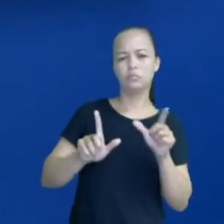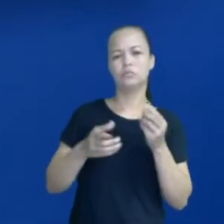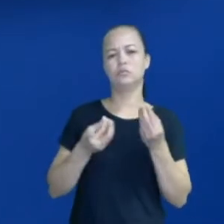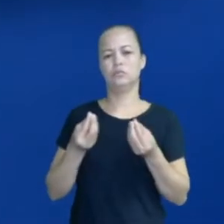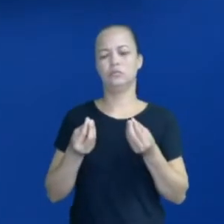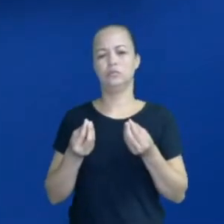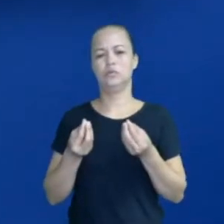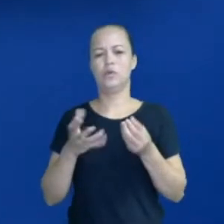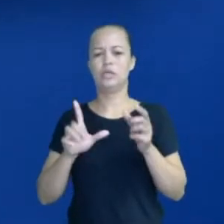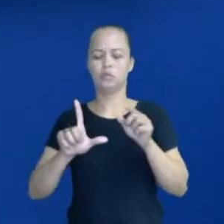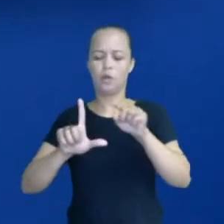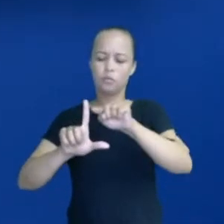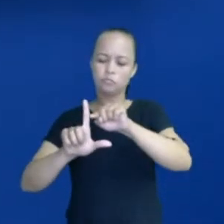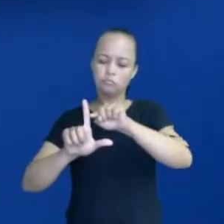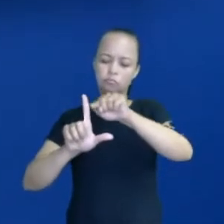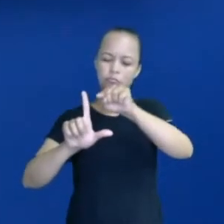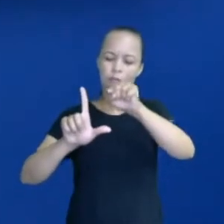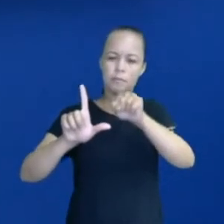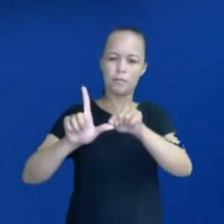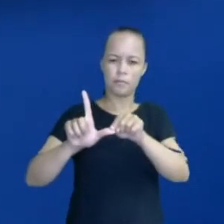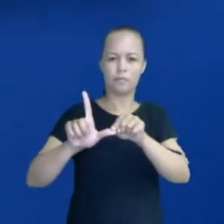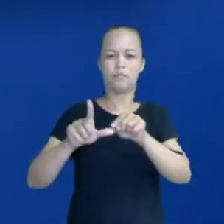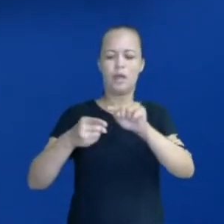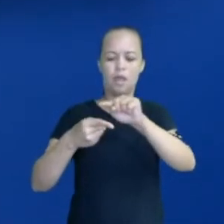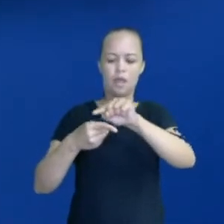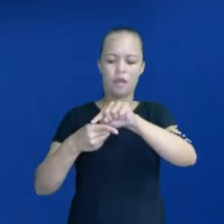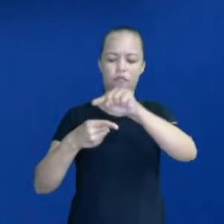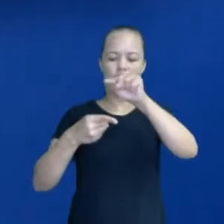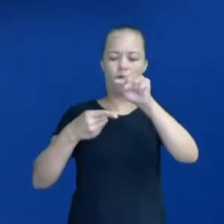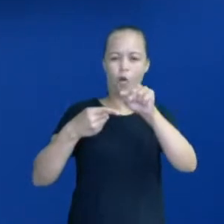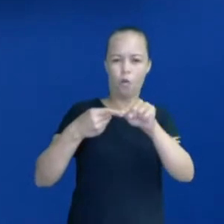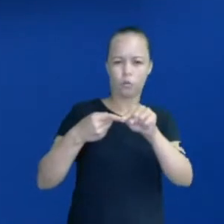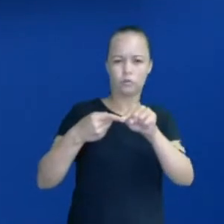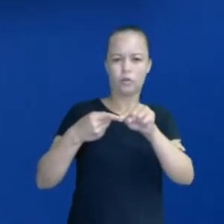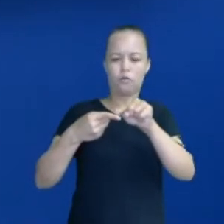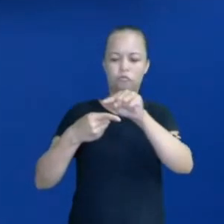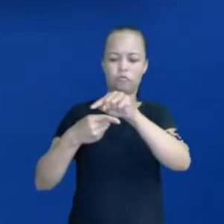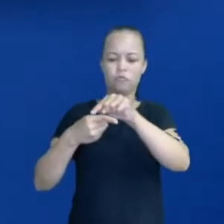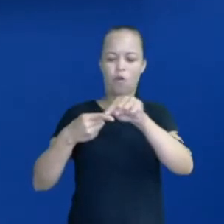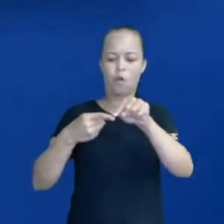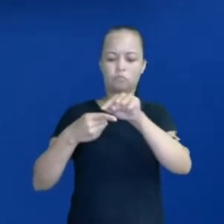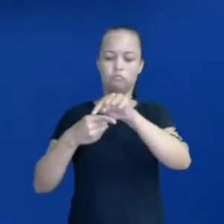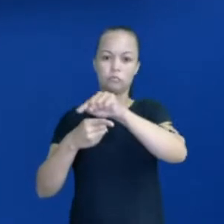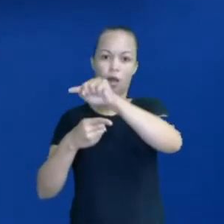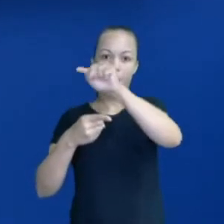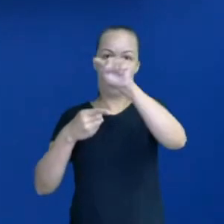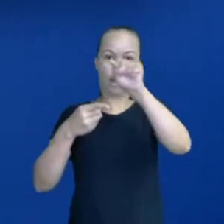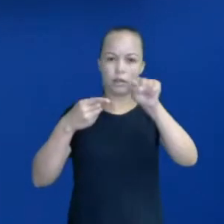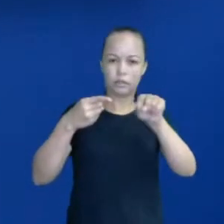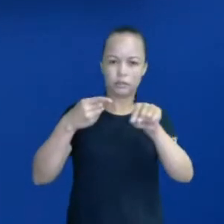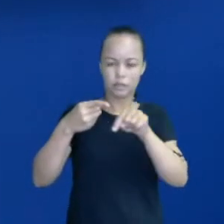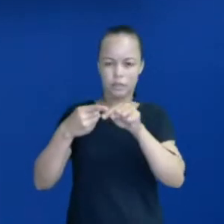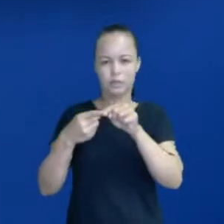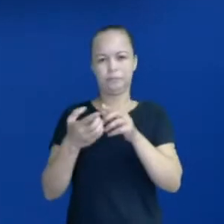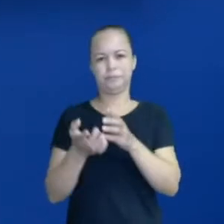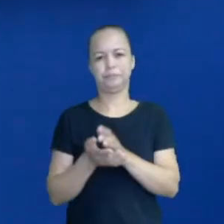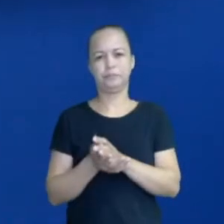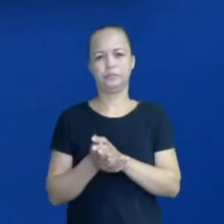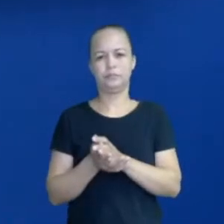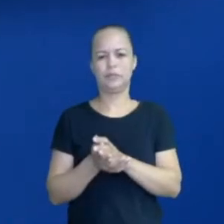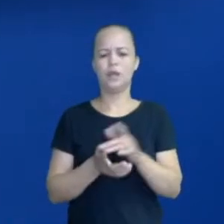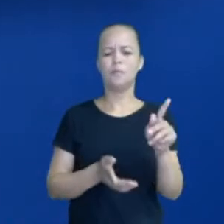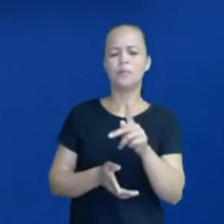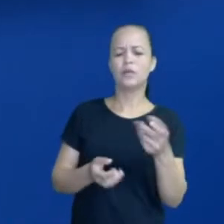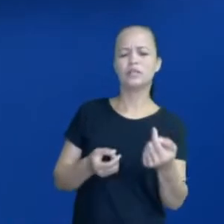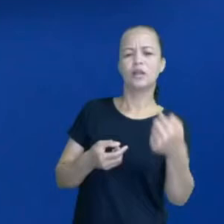meia volta, eu conheço o ângulo de volta inteira. Por que a senhora não trouxe? Vai ficar para a pesquisa da quem não conhece, e